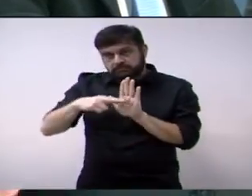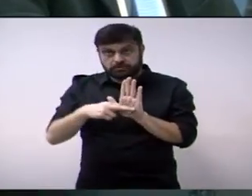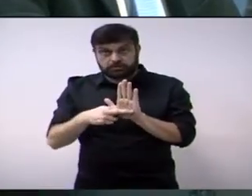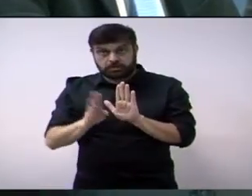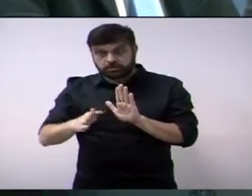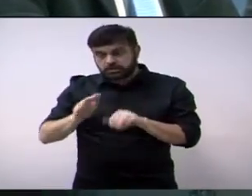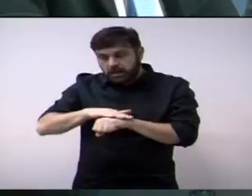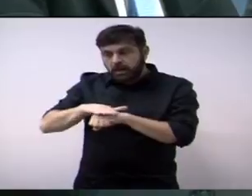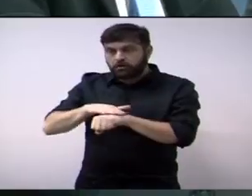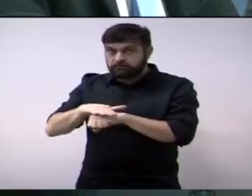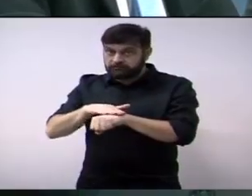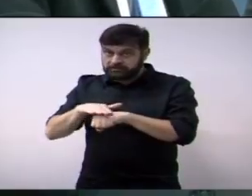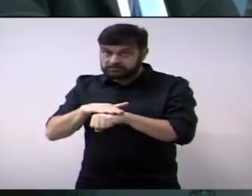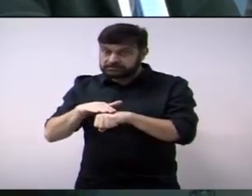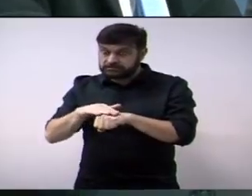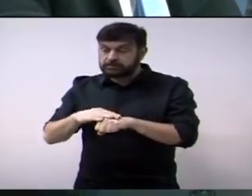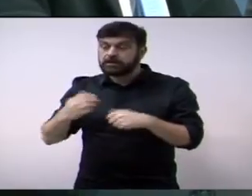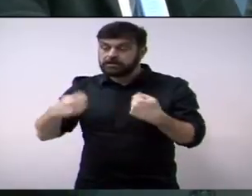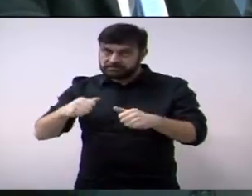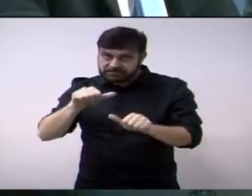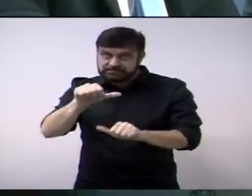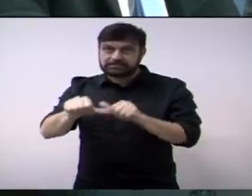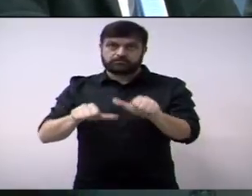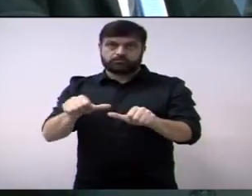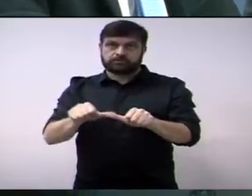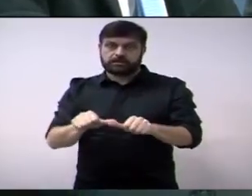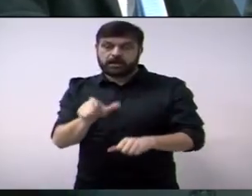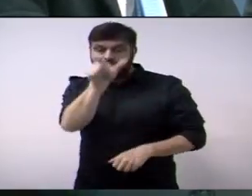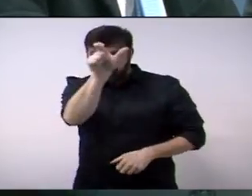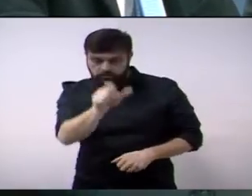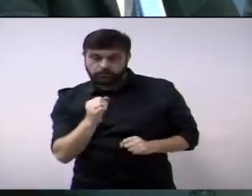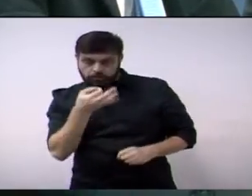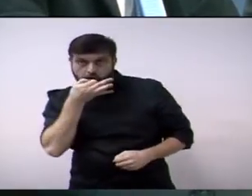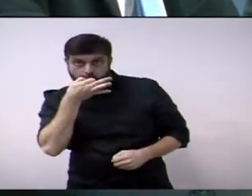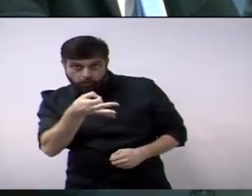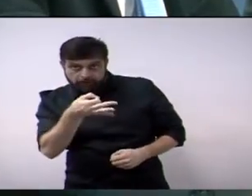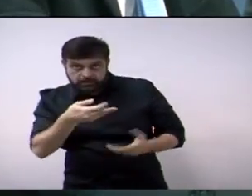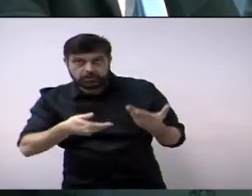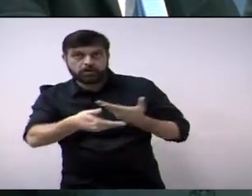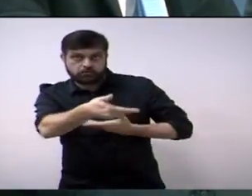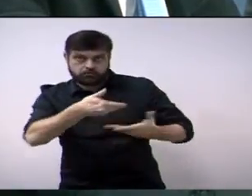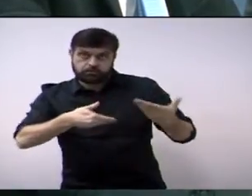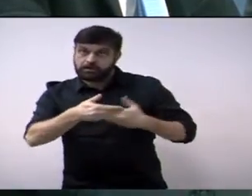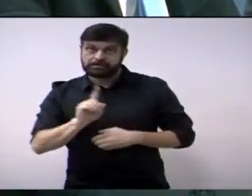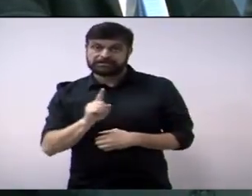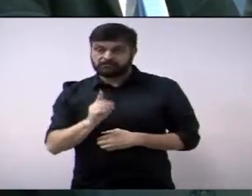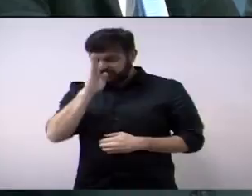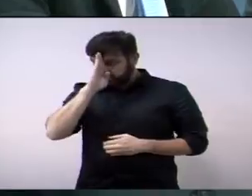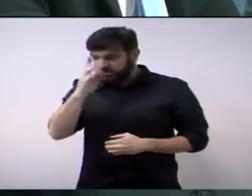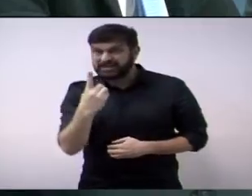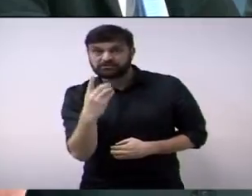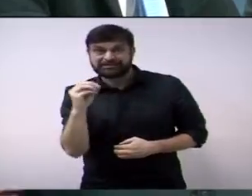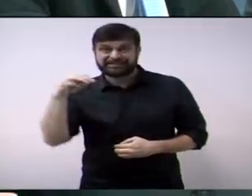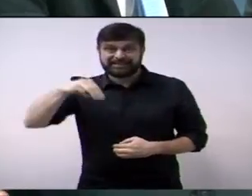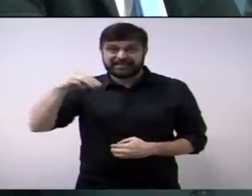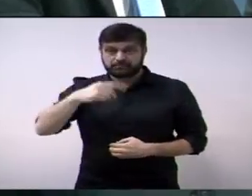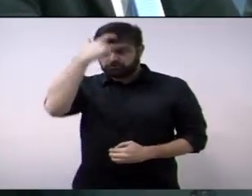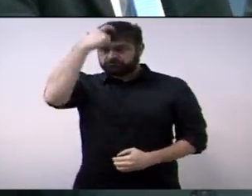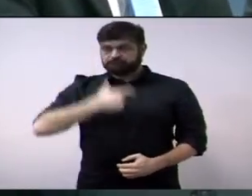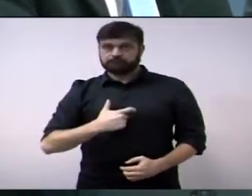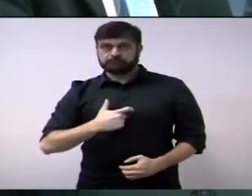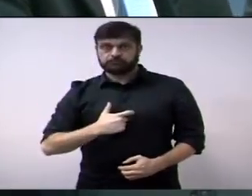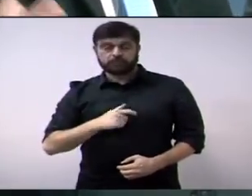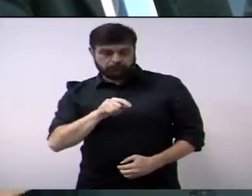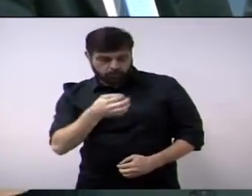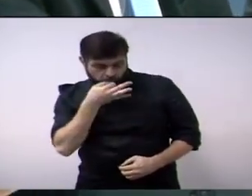havíamos conversado, que era uma das situações, então, que nós seguiríamos a partir de agora integralmente o regimento interno. Só concluindo, senhor